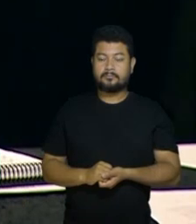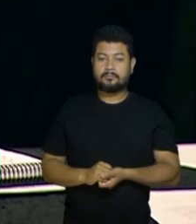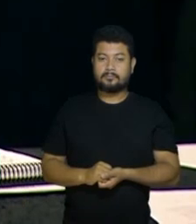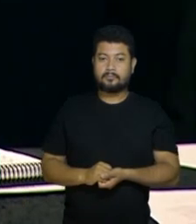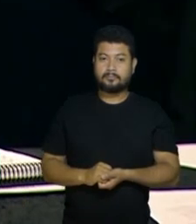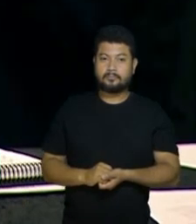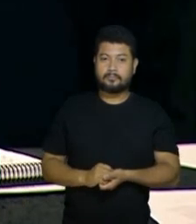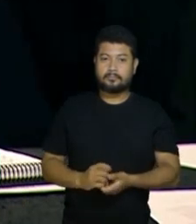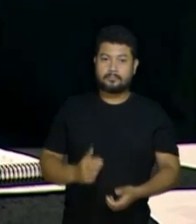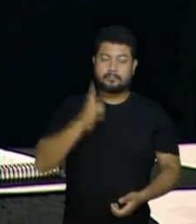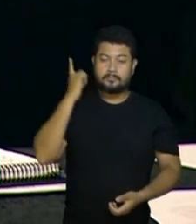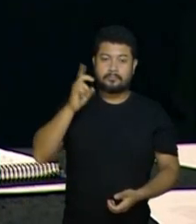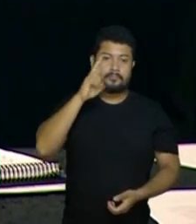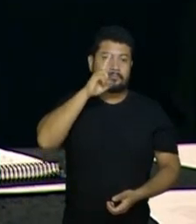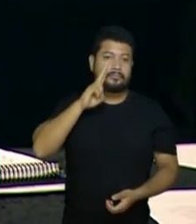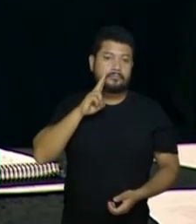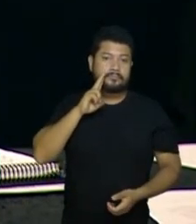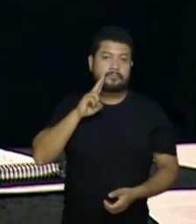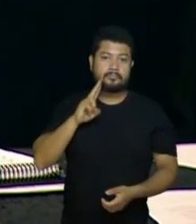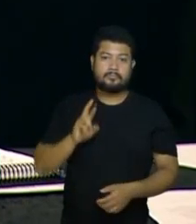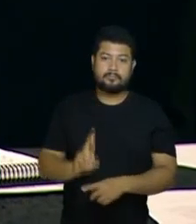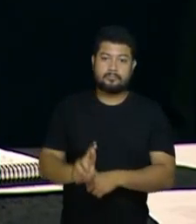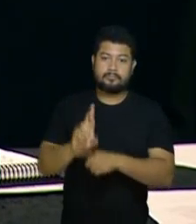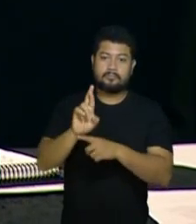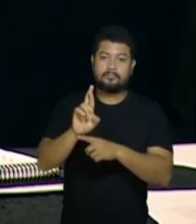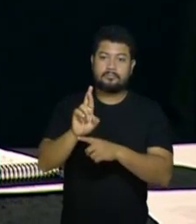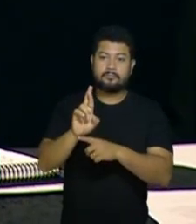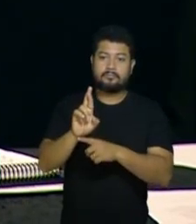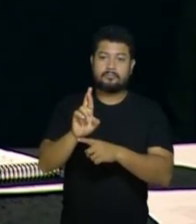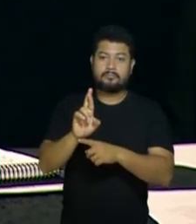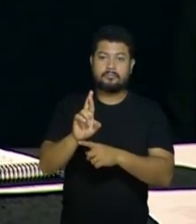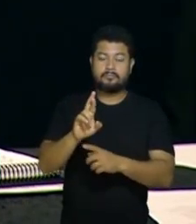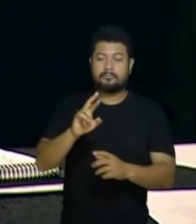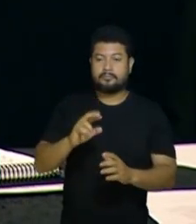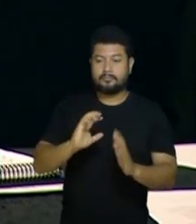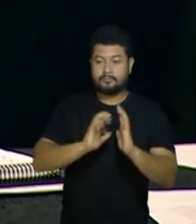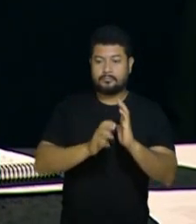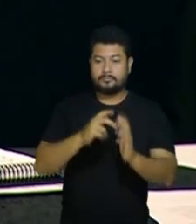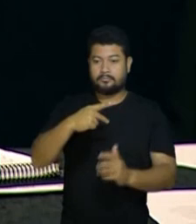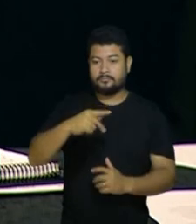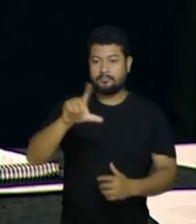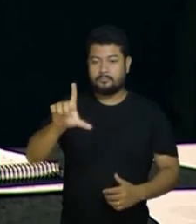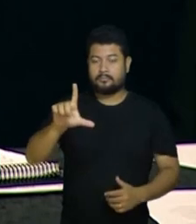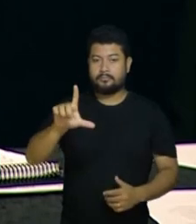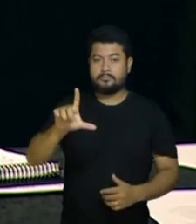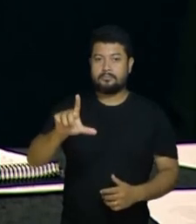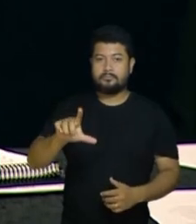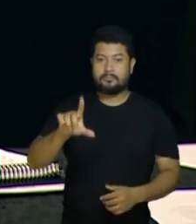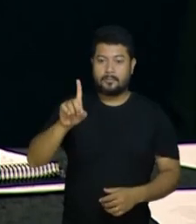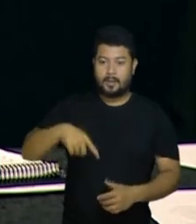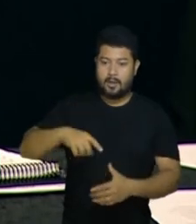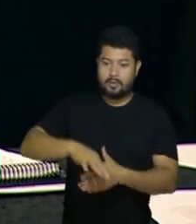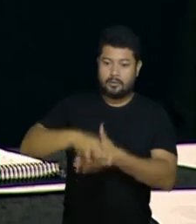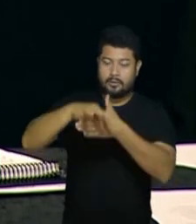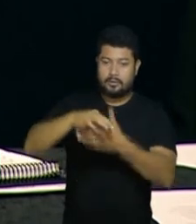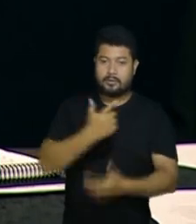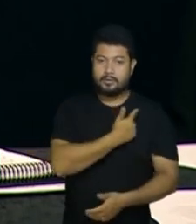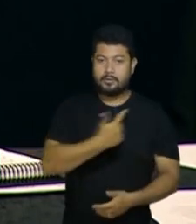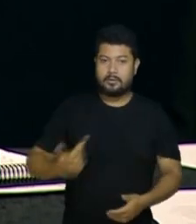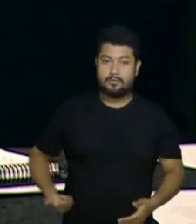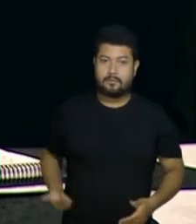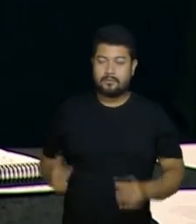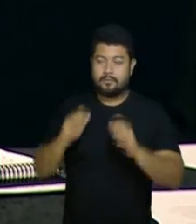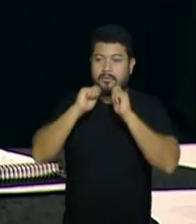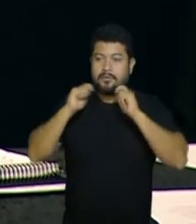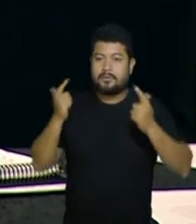Deputado Ivan Nats fará uso da palavra pelo PL. Deputado Ivan Nats é o líder de governo na Assembleia